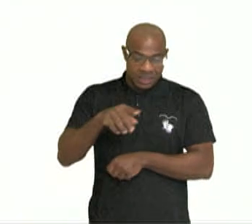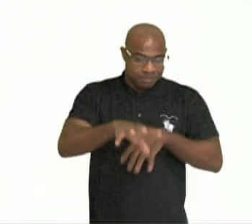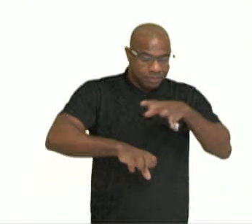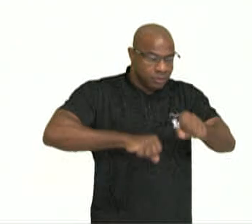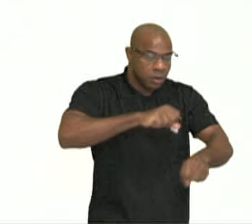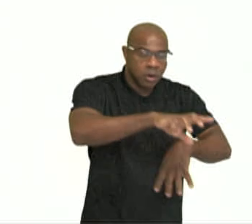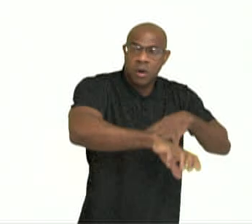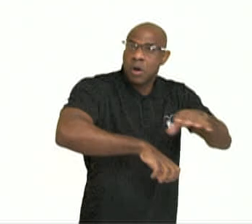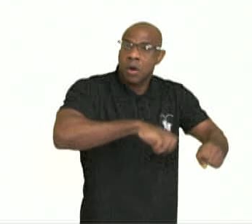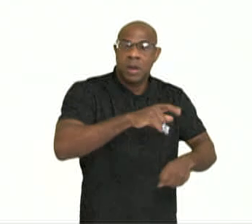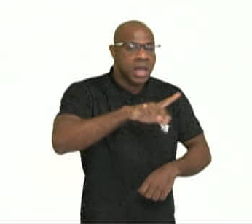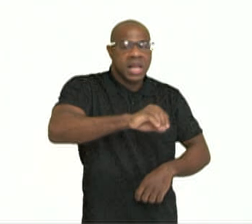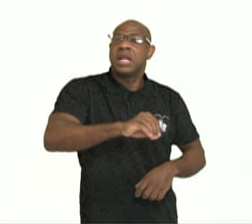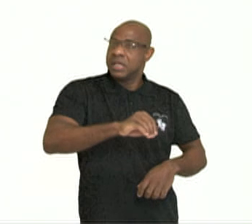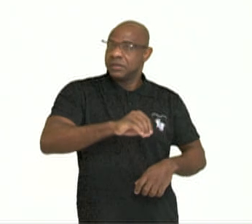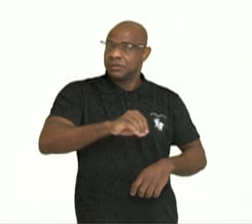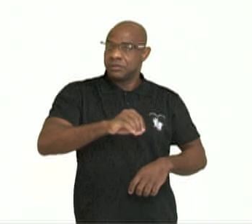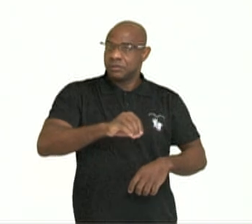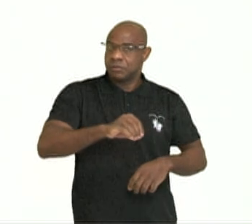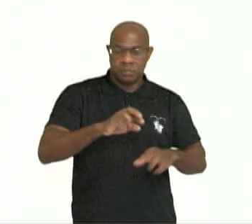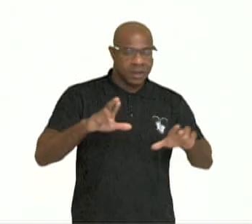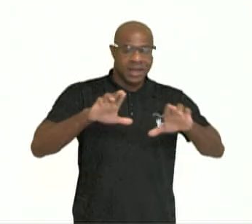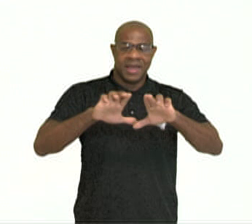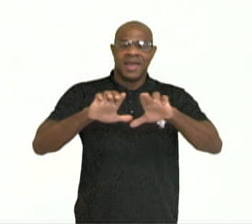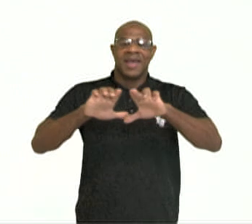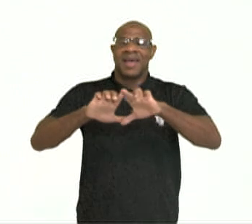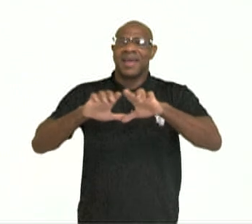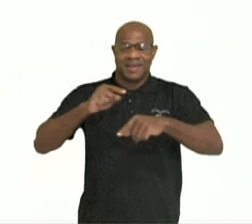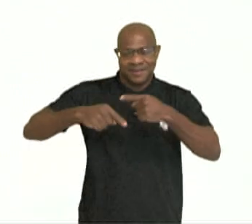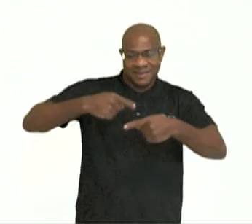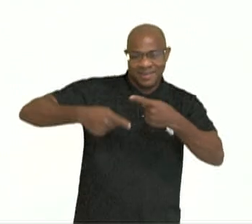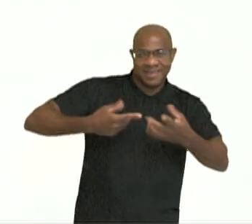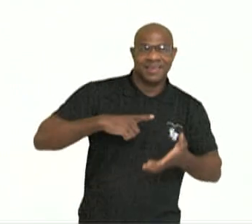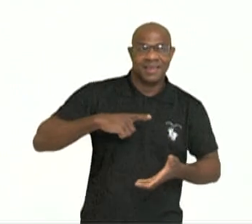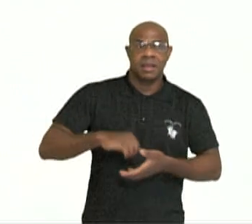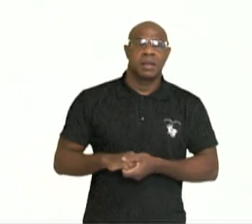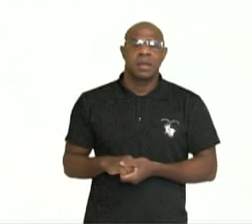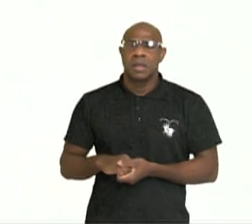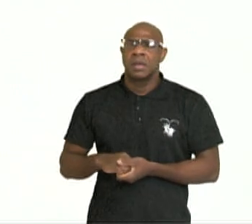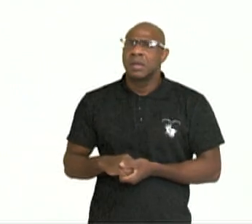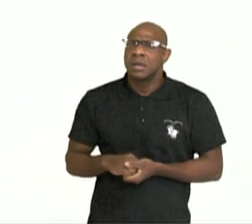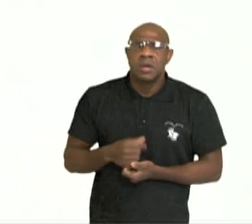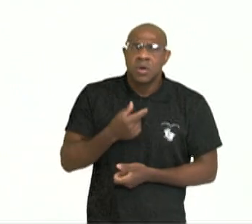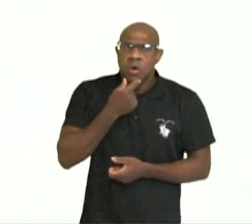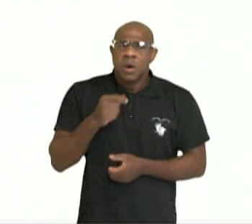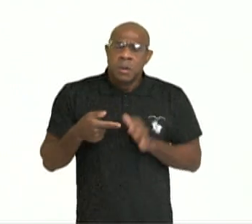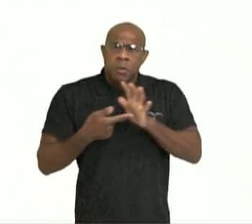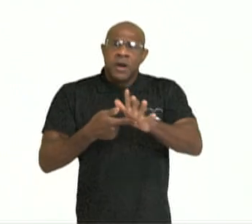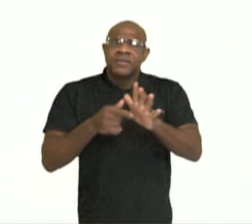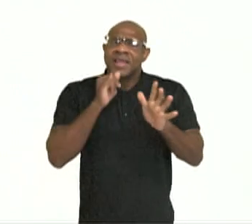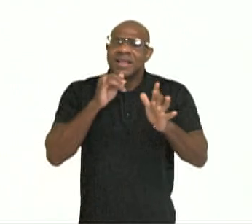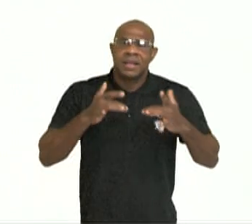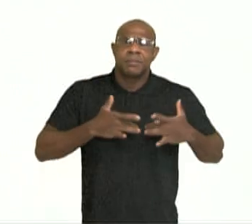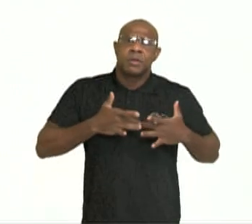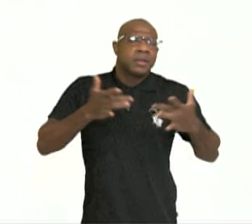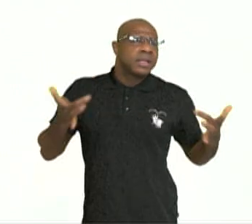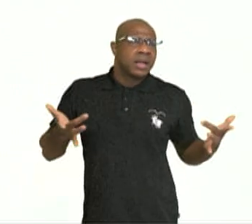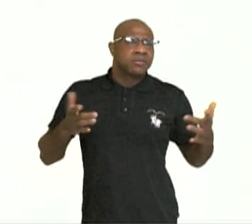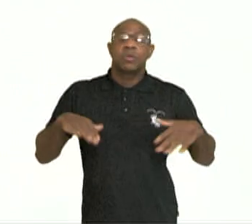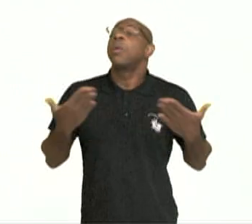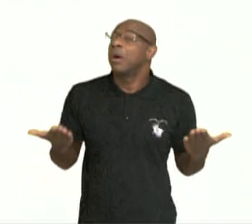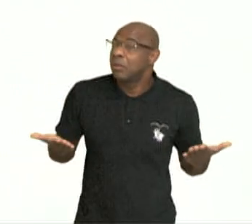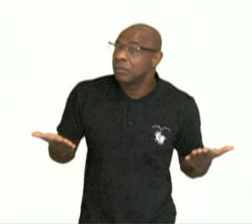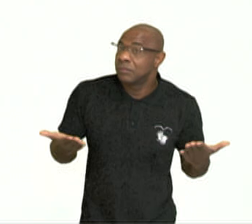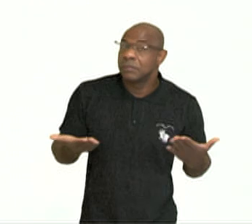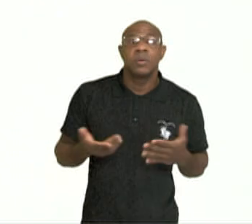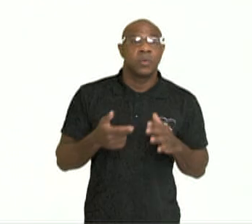Olinda atrás de material reciclável. E aí o catador de lixo dá um exemplo de solidariedade. Qual é esse exemplo? O exemplo